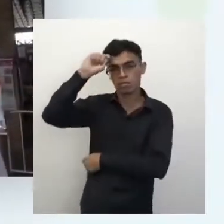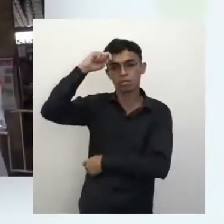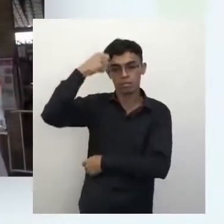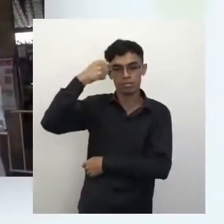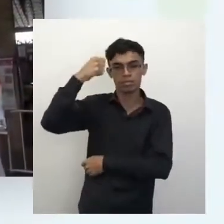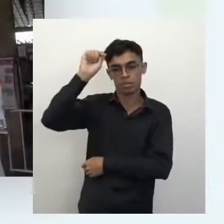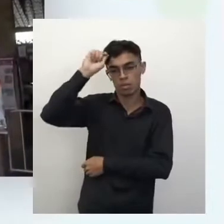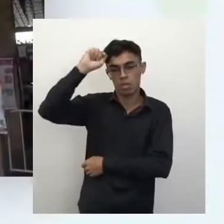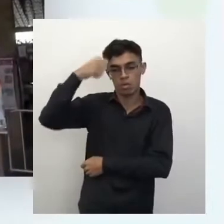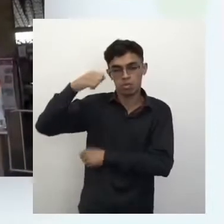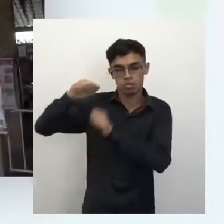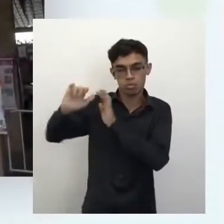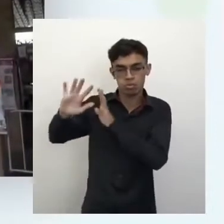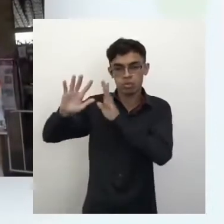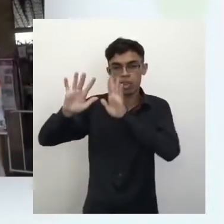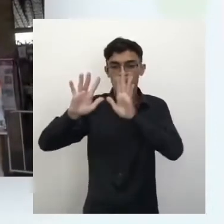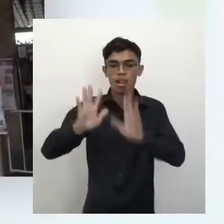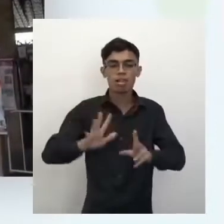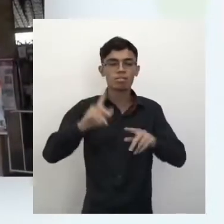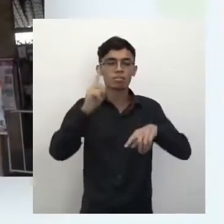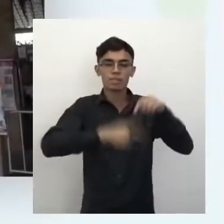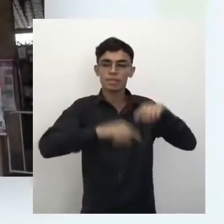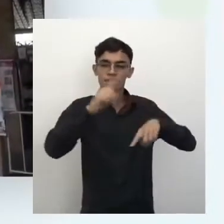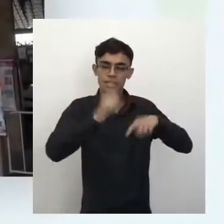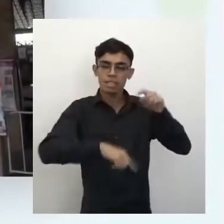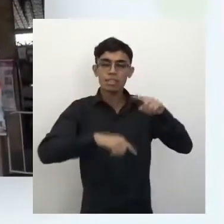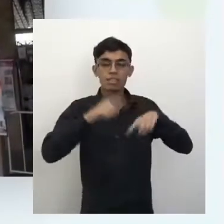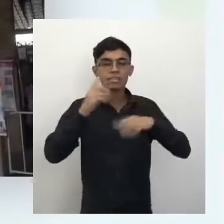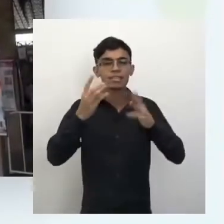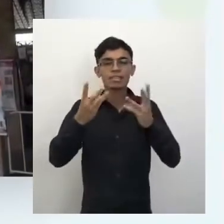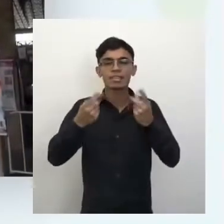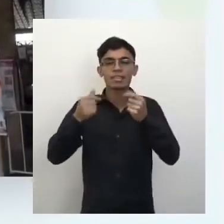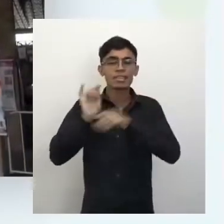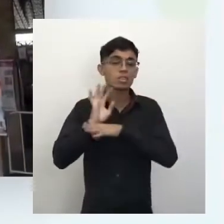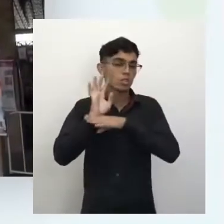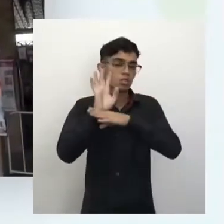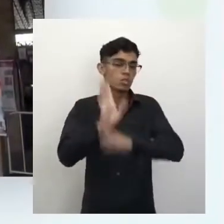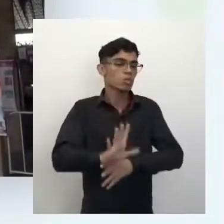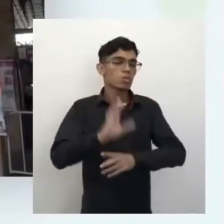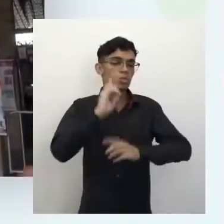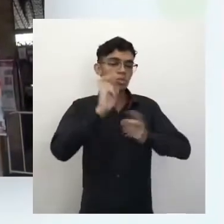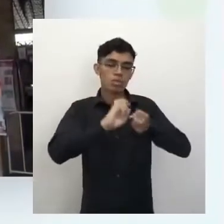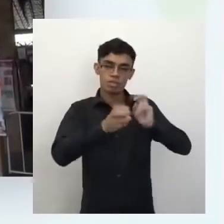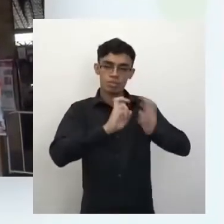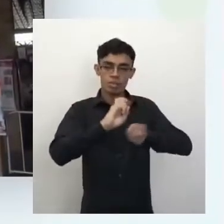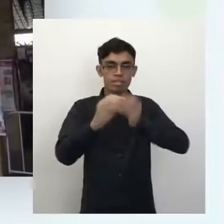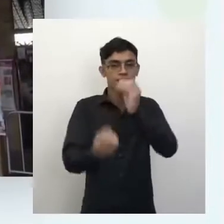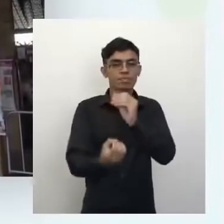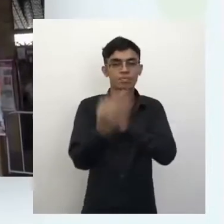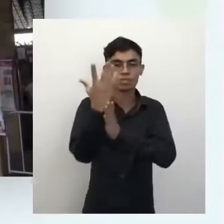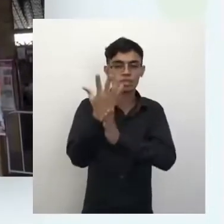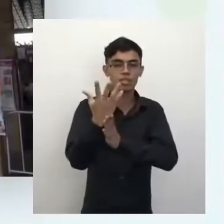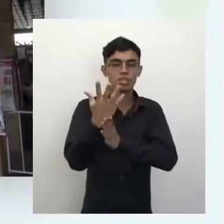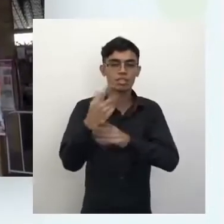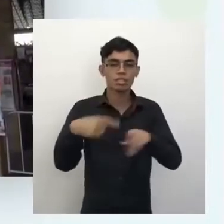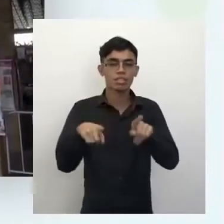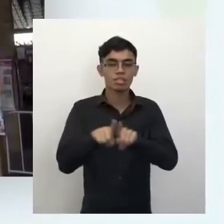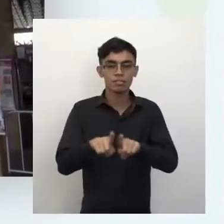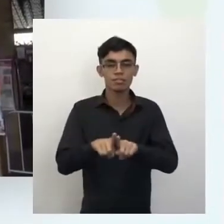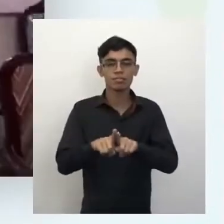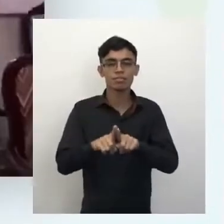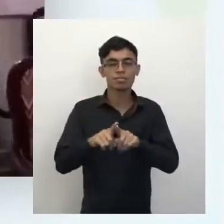a capoeira, eles trouxeram os elementos que fizeram com que a capoeira nascesse. Assim como algumas